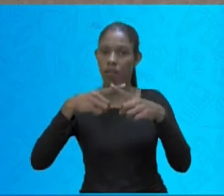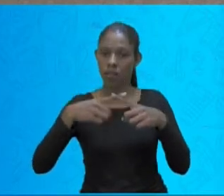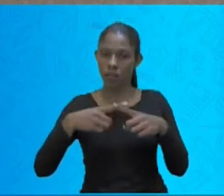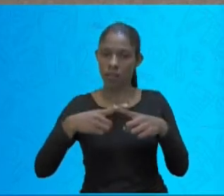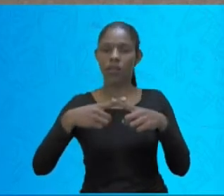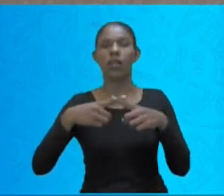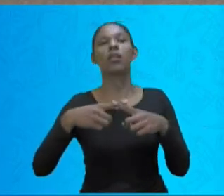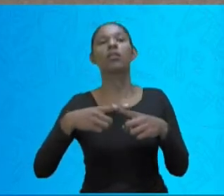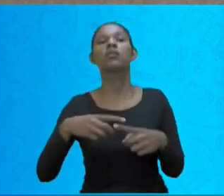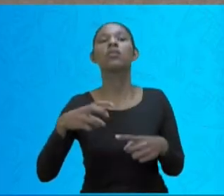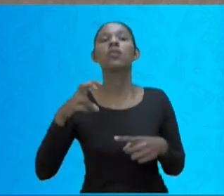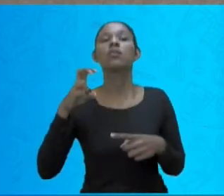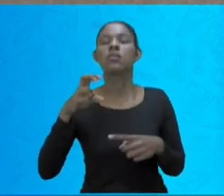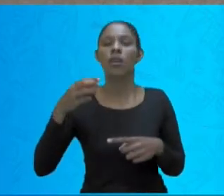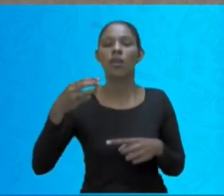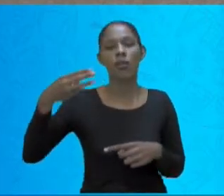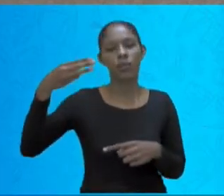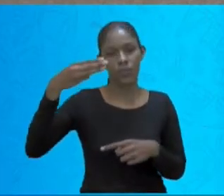5 ao cubo.